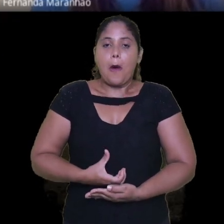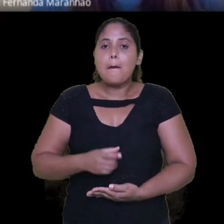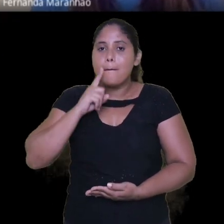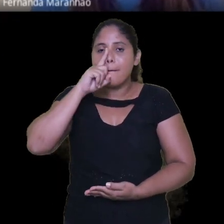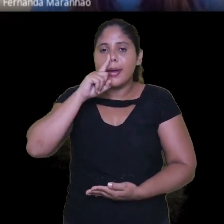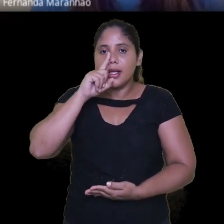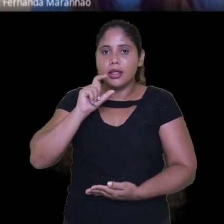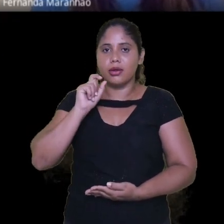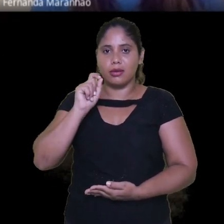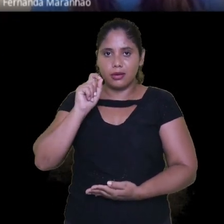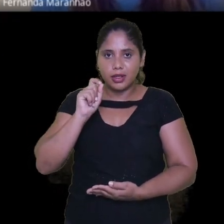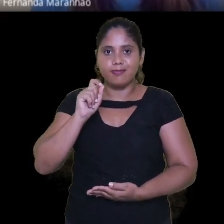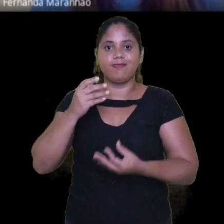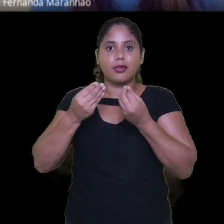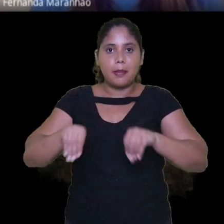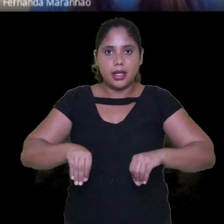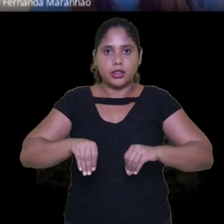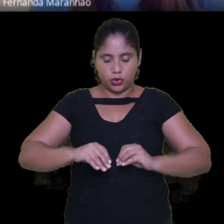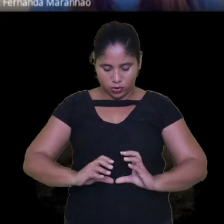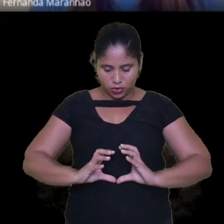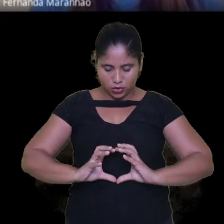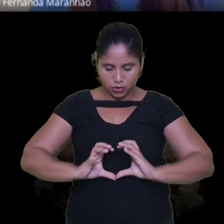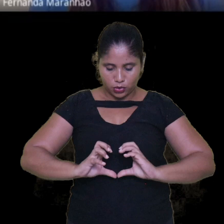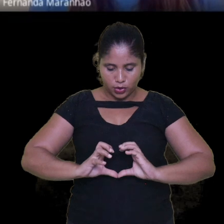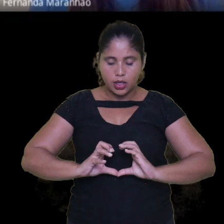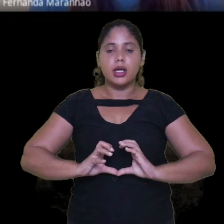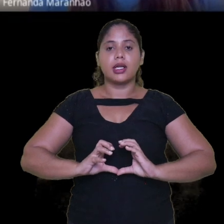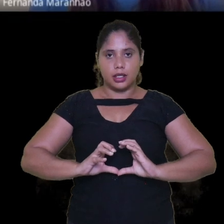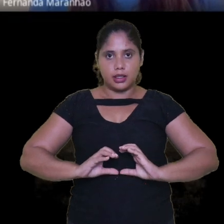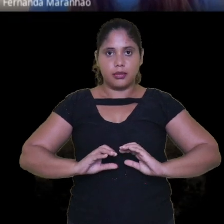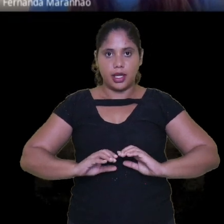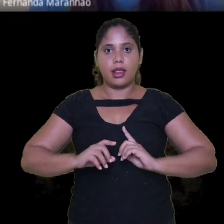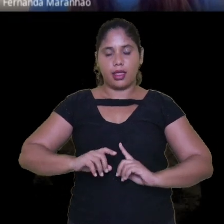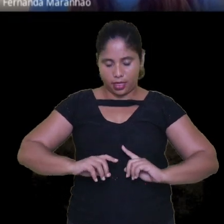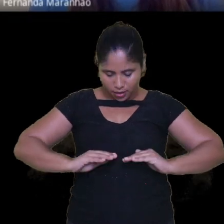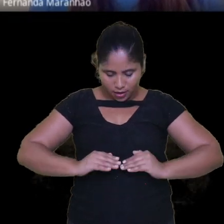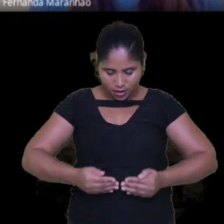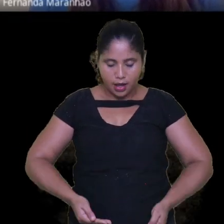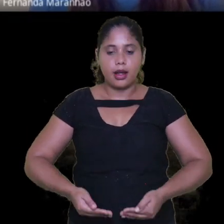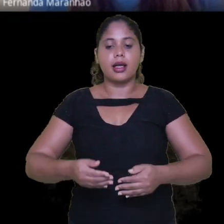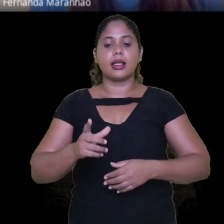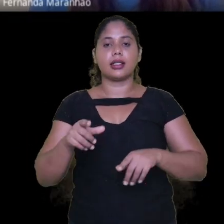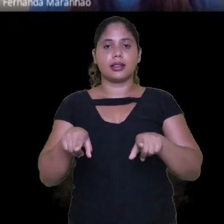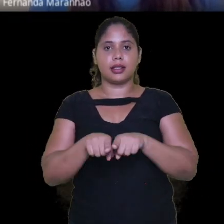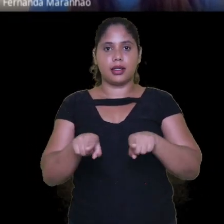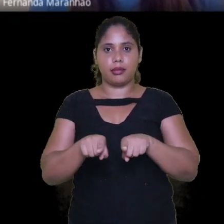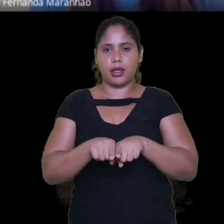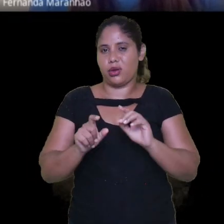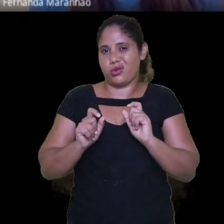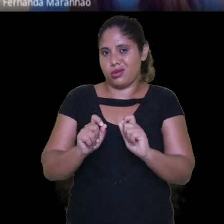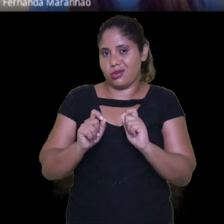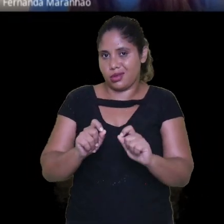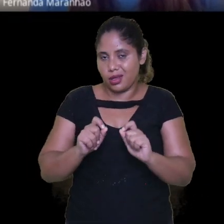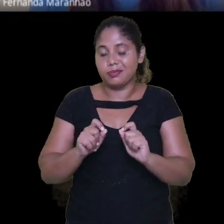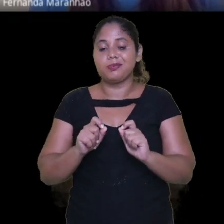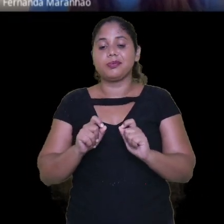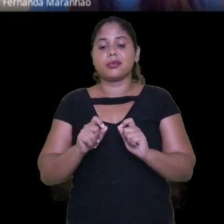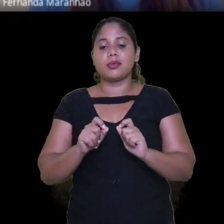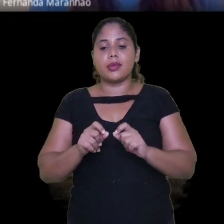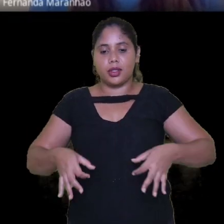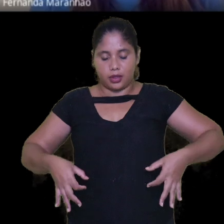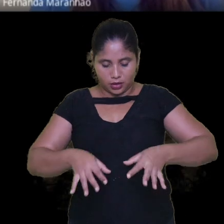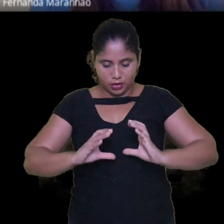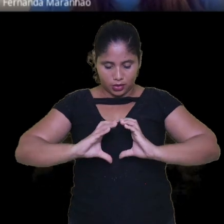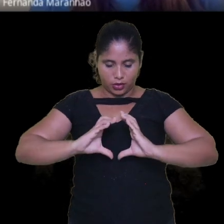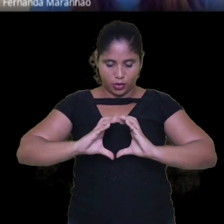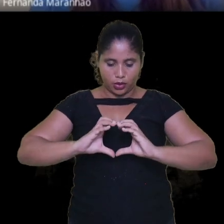tem origem de fato placentária. À direita do nosso slide, nós podemos ver uma publicação da equipe de medicina